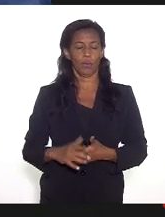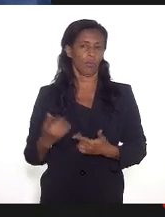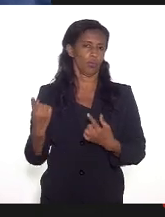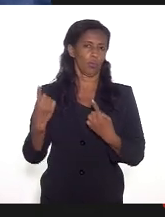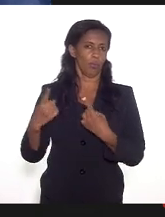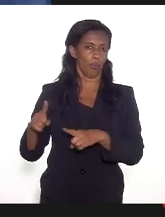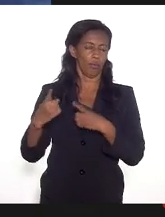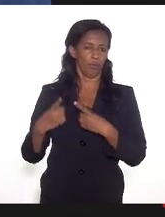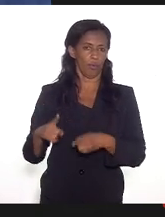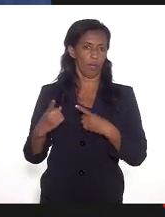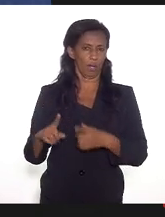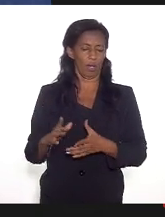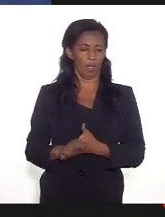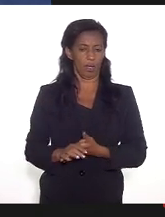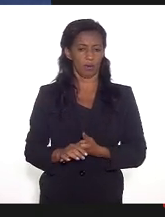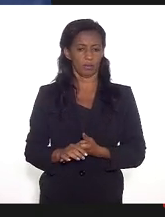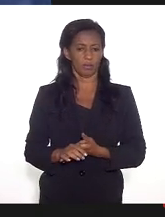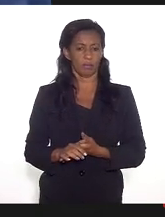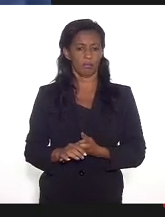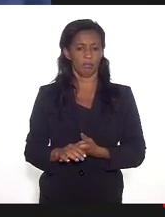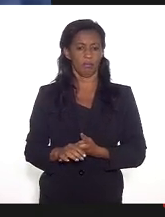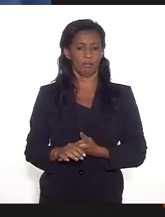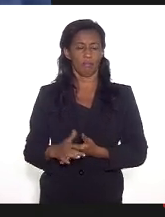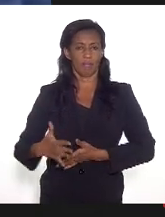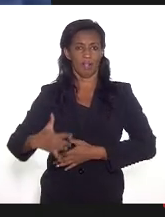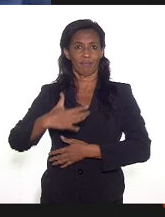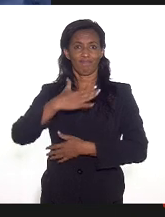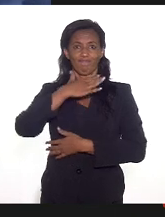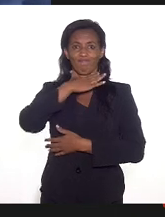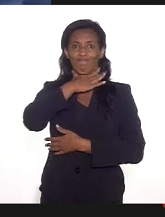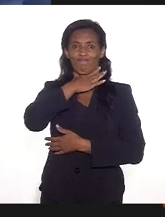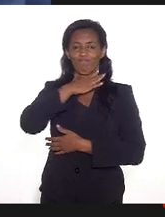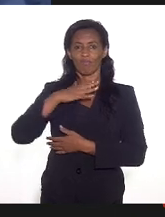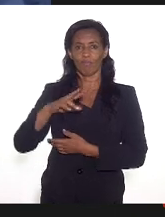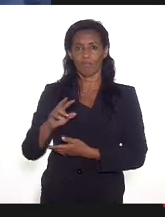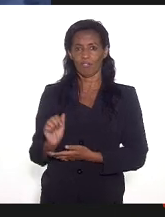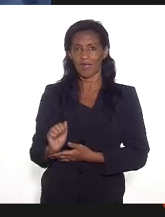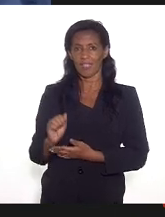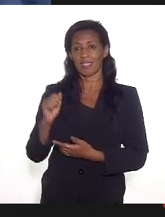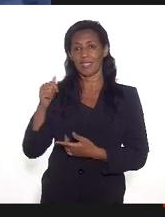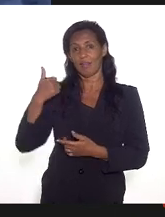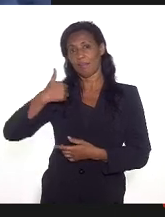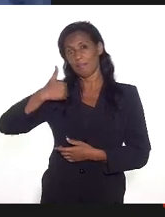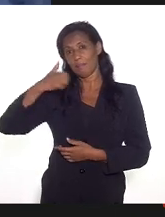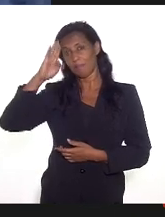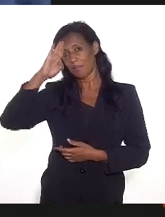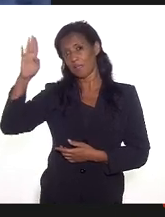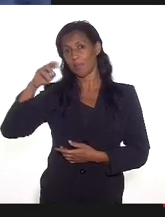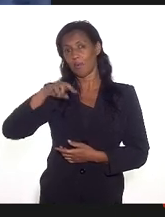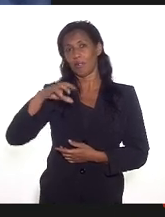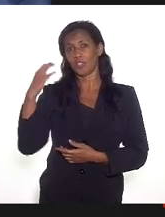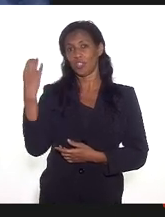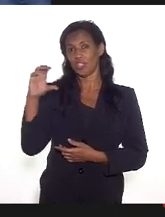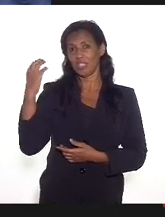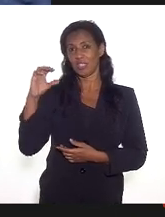provocado pela, posso dizer, falência dos estaleiros aqui da cidade de Niterói, que, inclusive, era um grande empregador dos